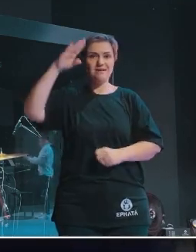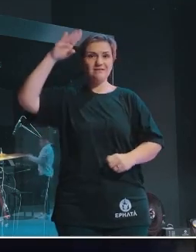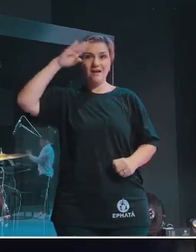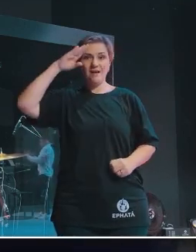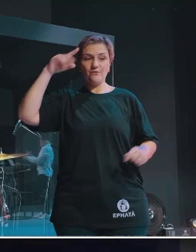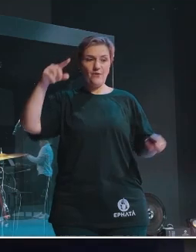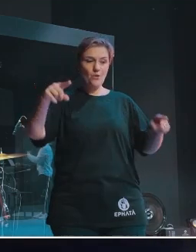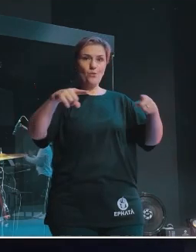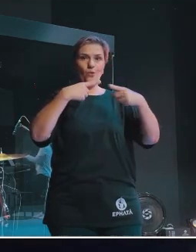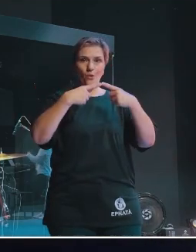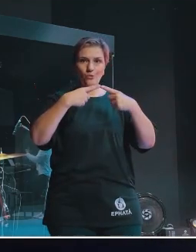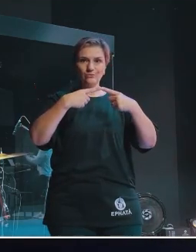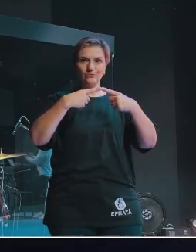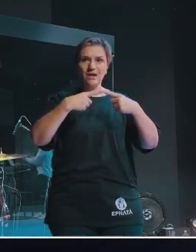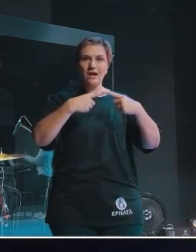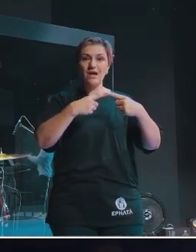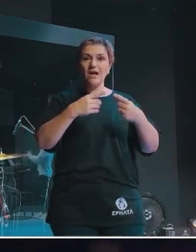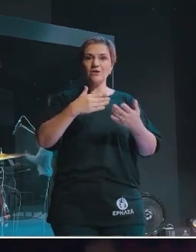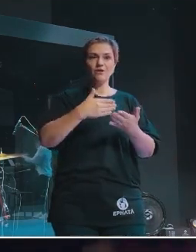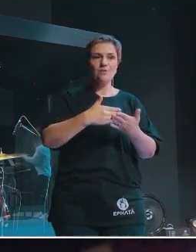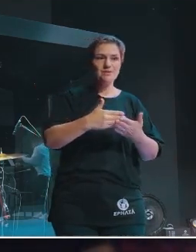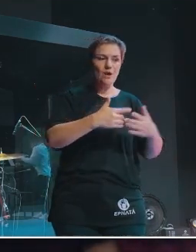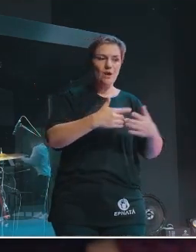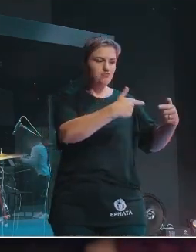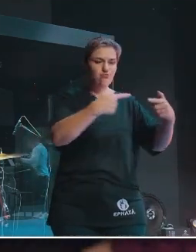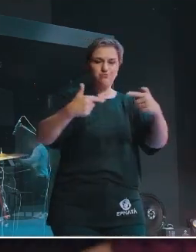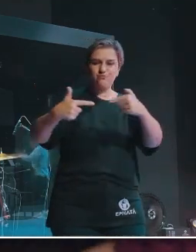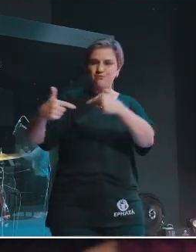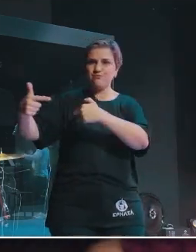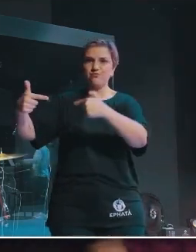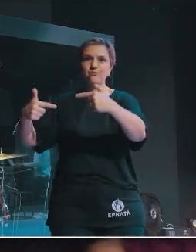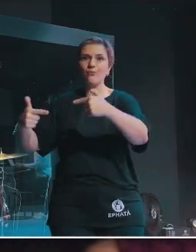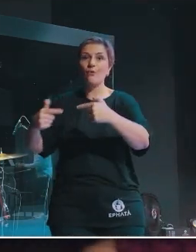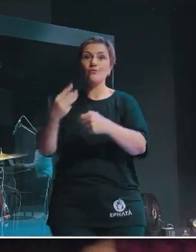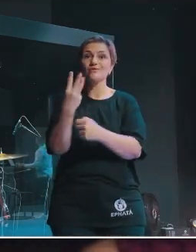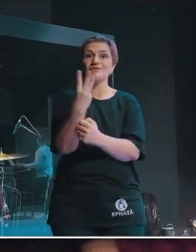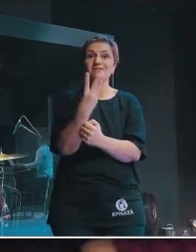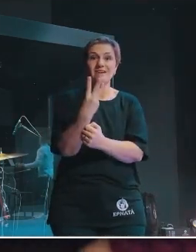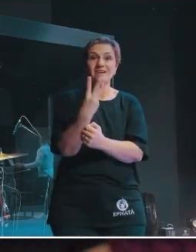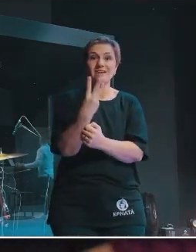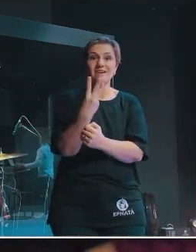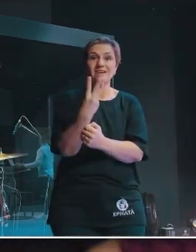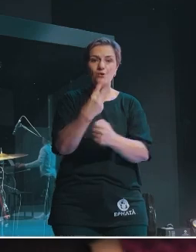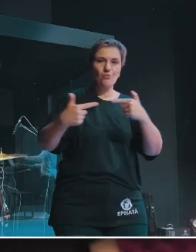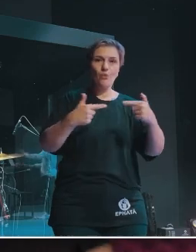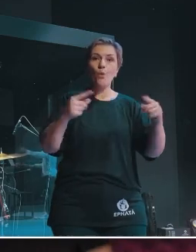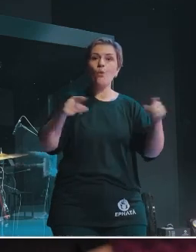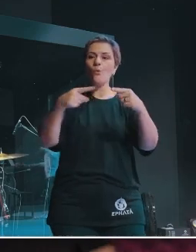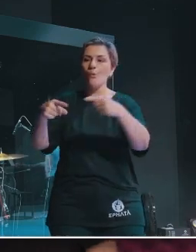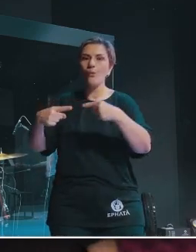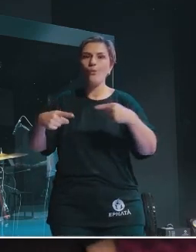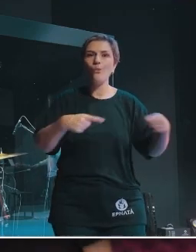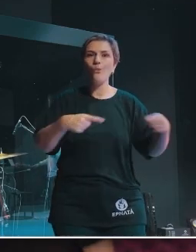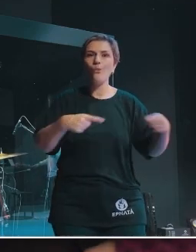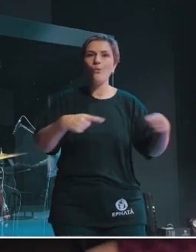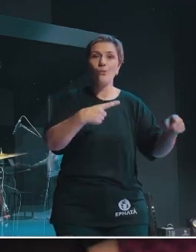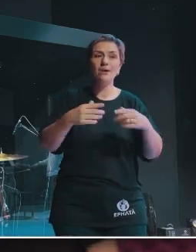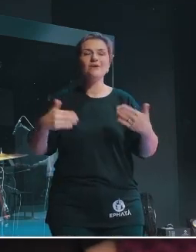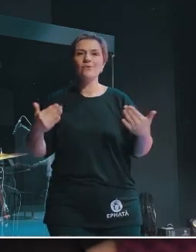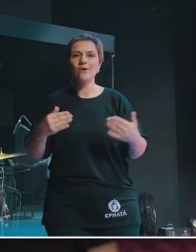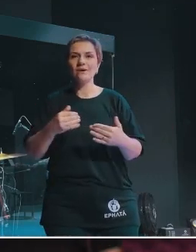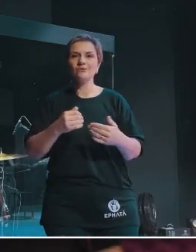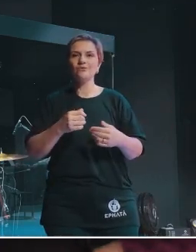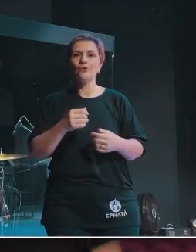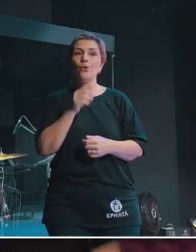Josafá agora estavam se degladiando, guerreando um contra o outro. Quando Josafá chegou, sabe o que é